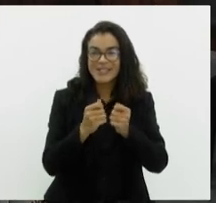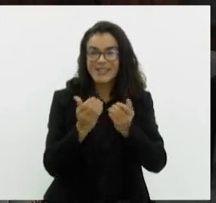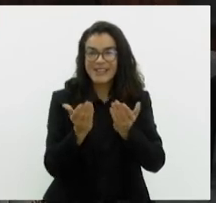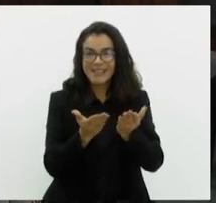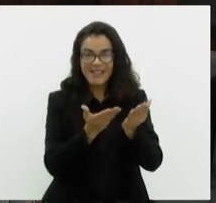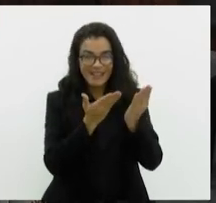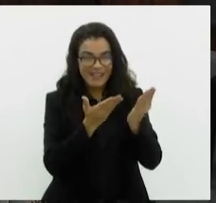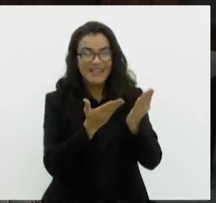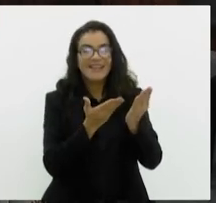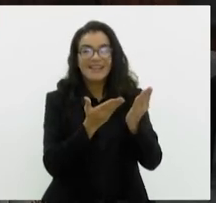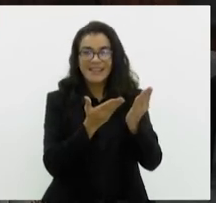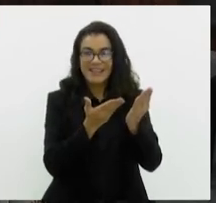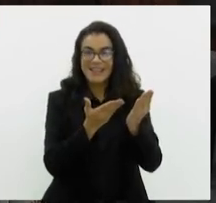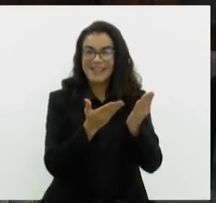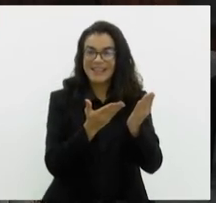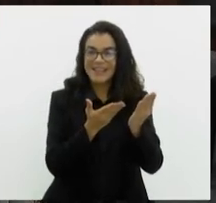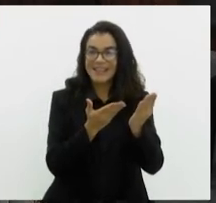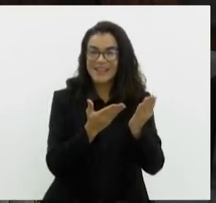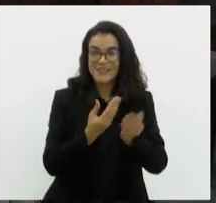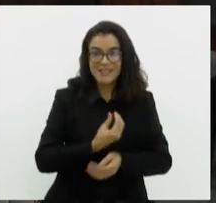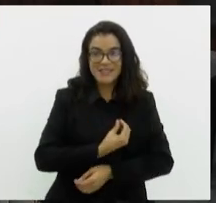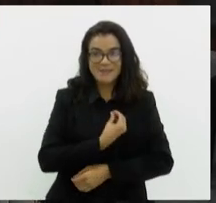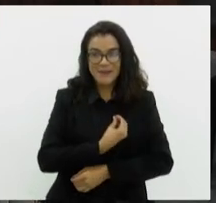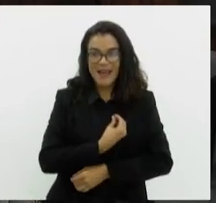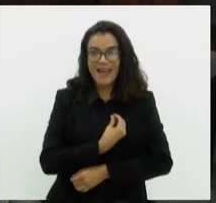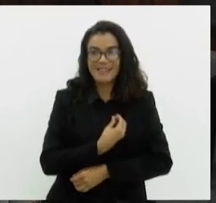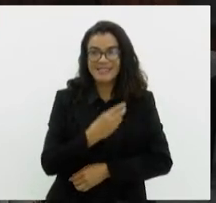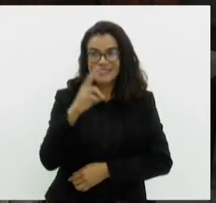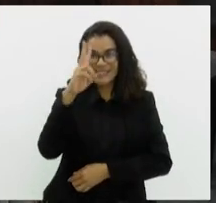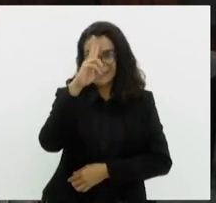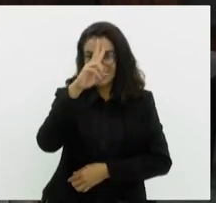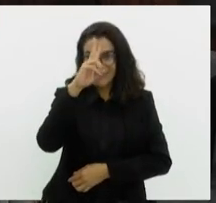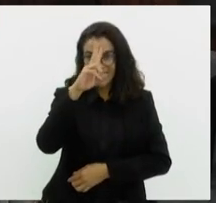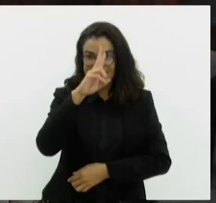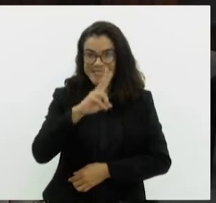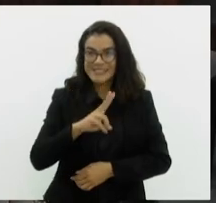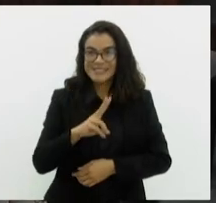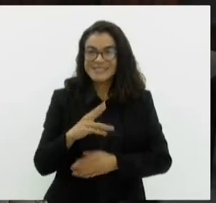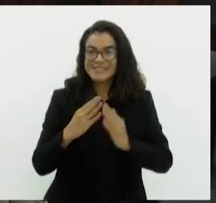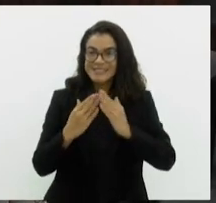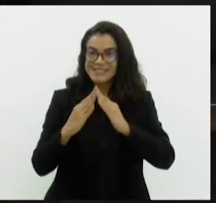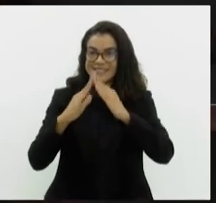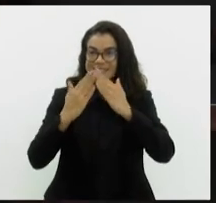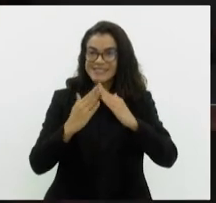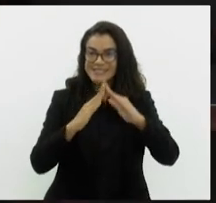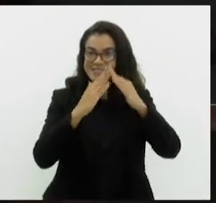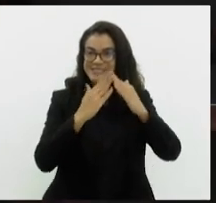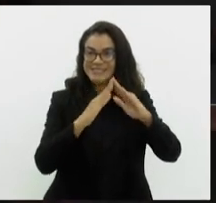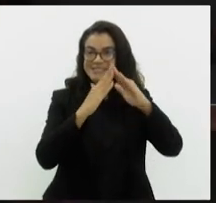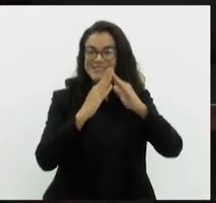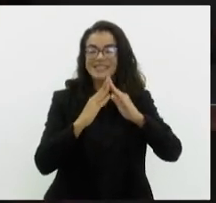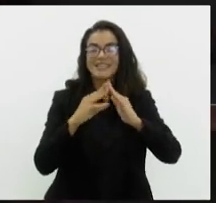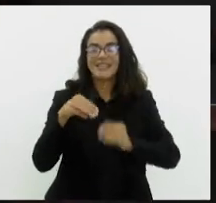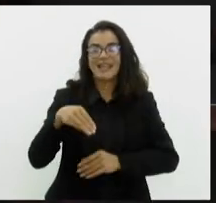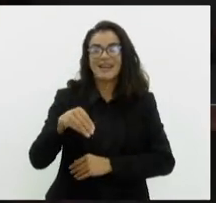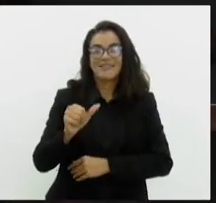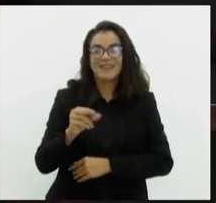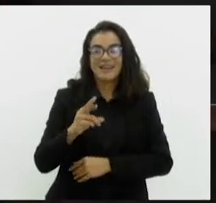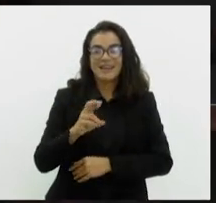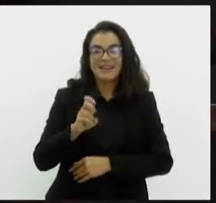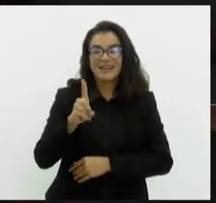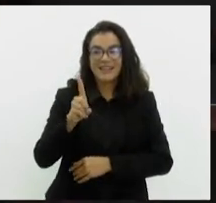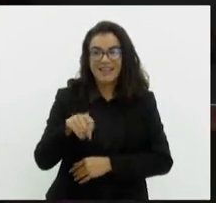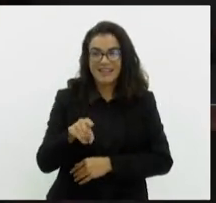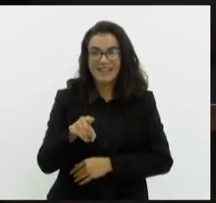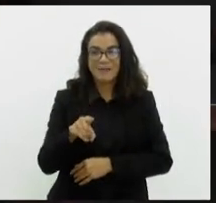no cerimonial da Assembleia Legislativa e fez parte dessa história conosco no Complexo de Favelas da Maré. Então, são muitas histórias, né?